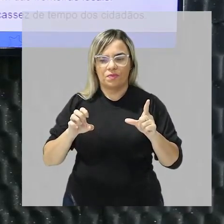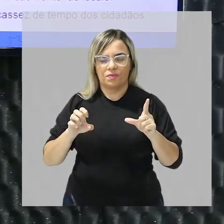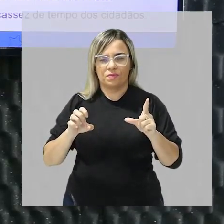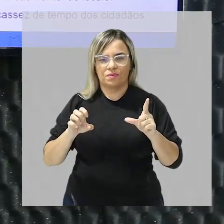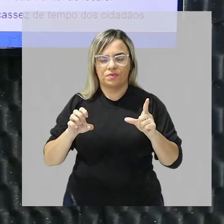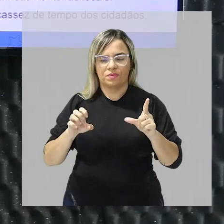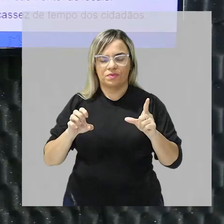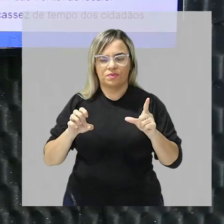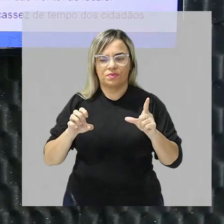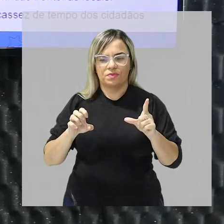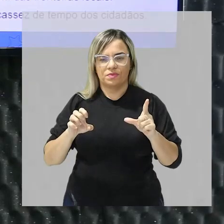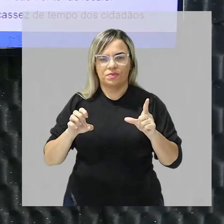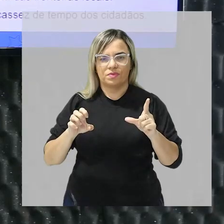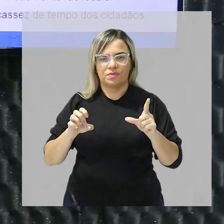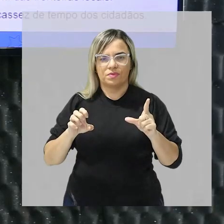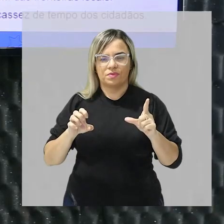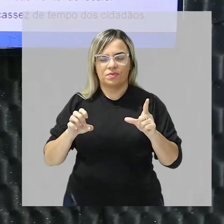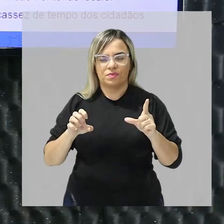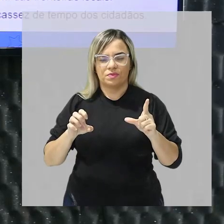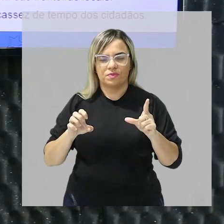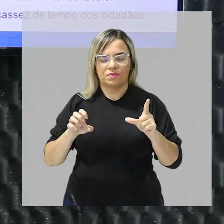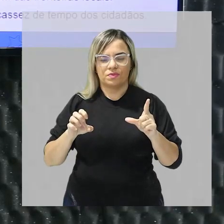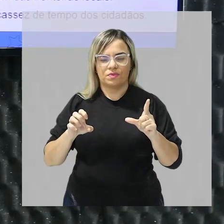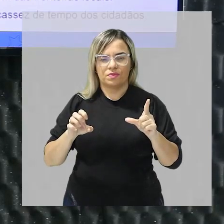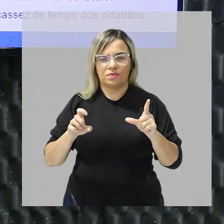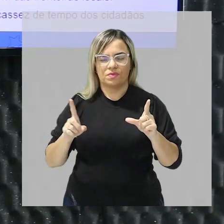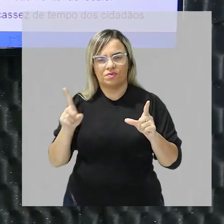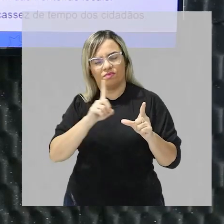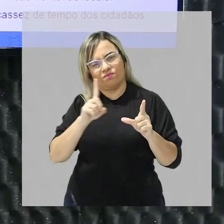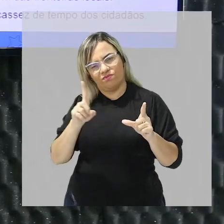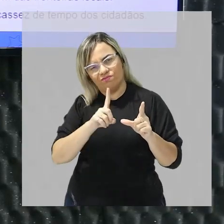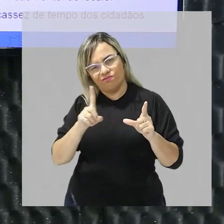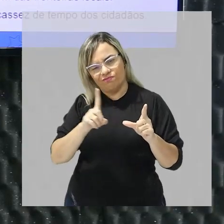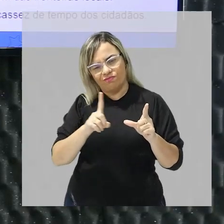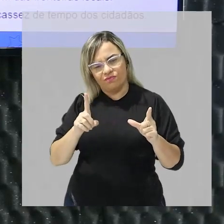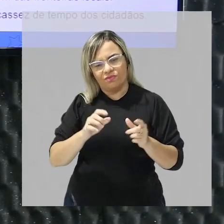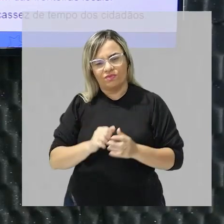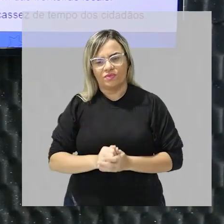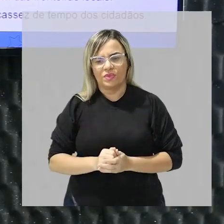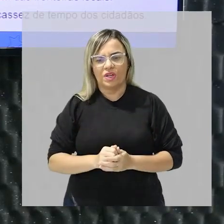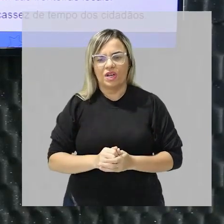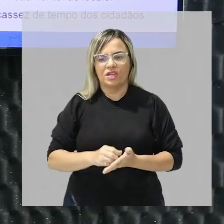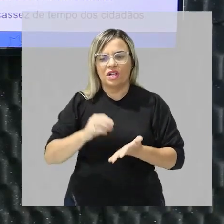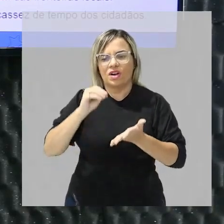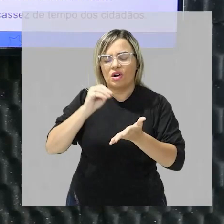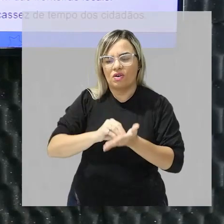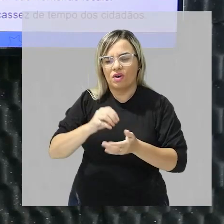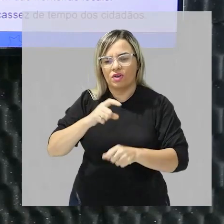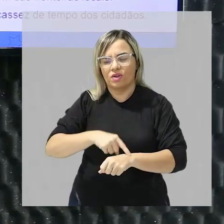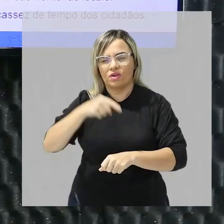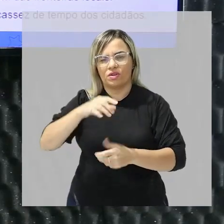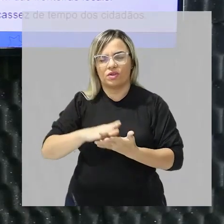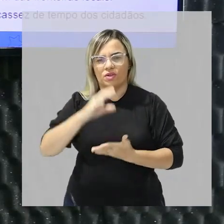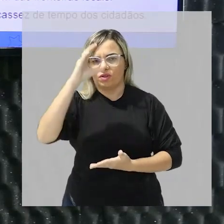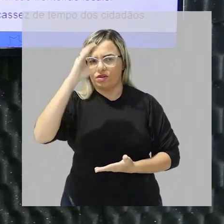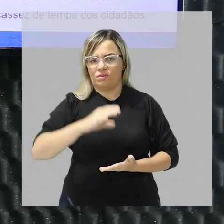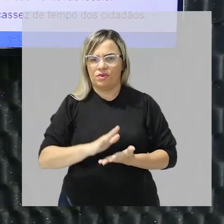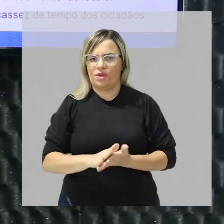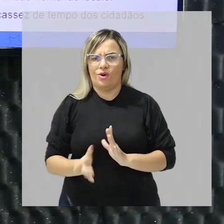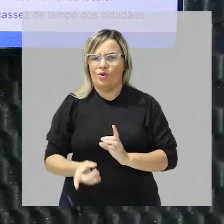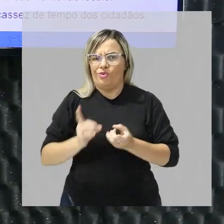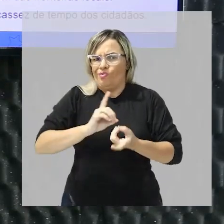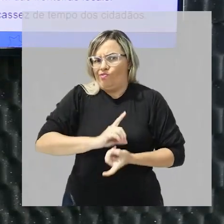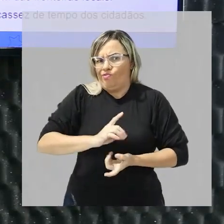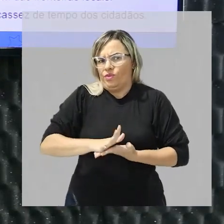da escassez de tempo dos cidadãos. Não é necessariamente a escassez de tempo. Pelo contrário, tem gente que passa muito tempo na internet,